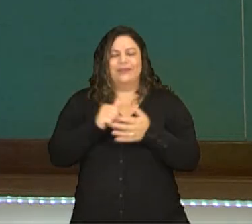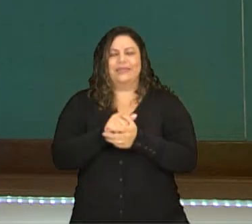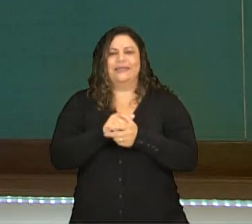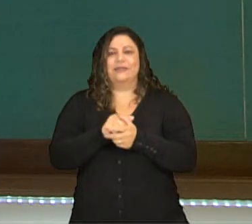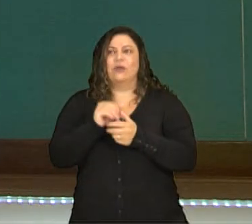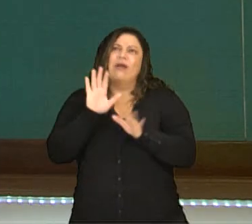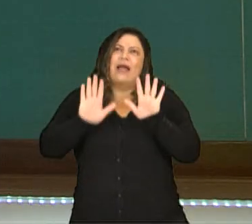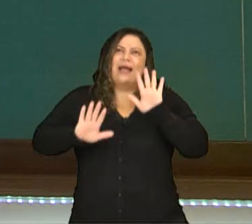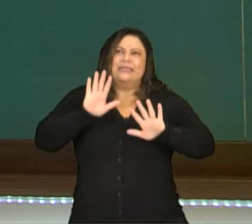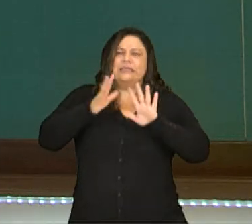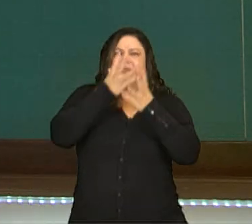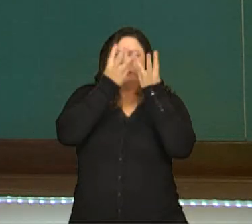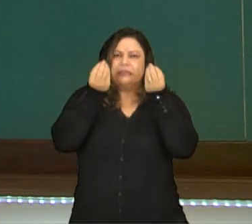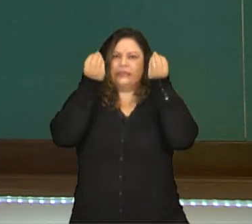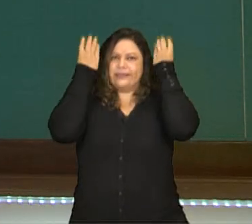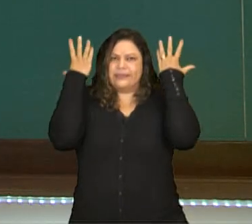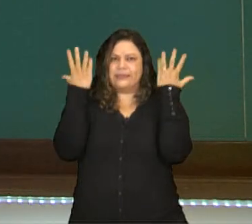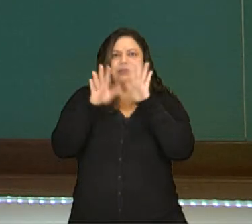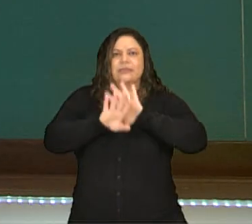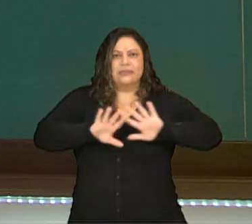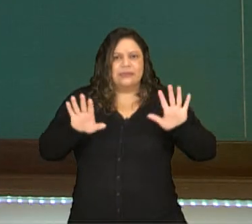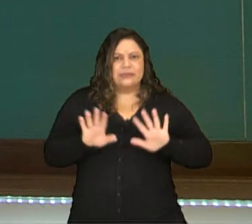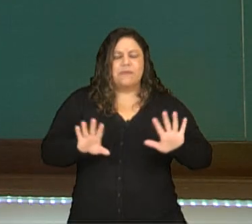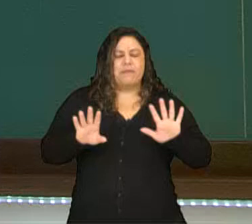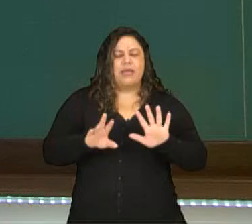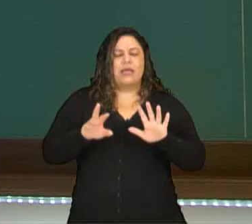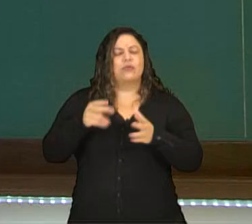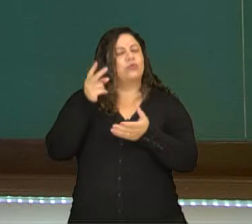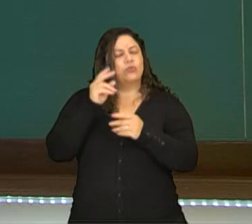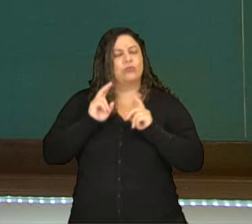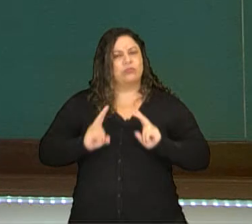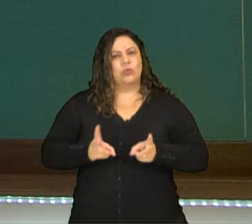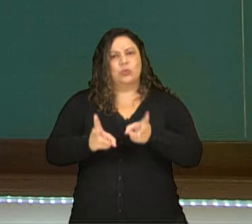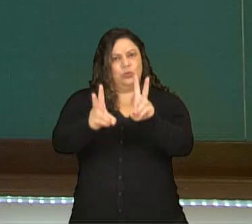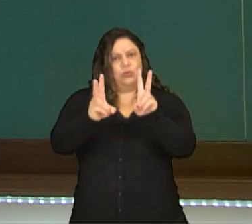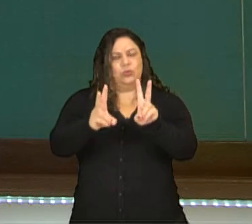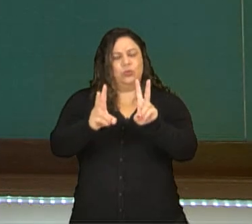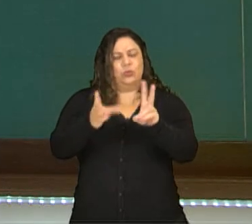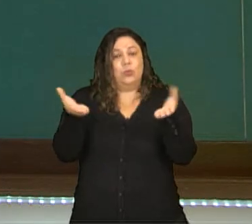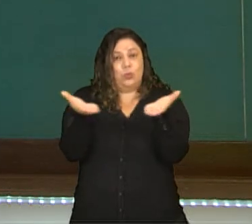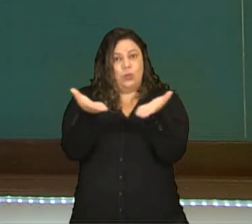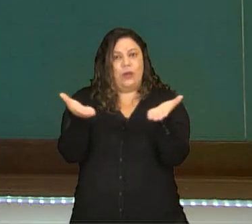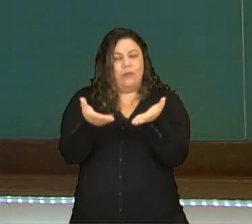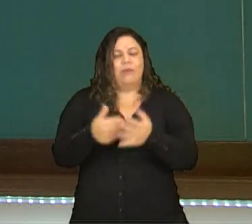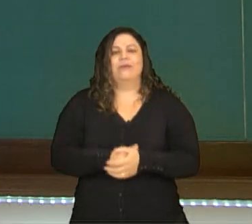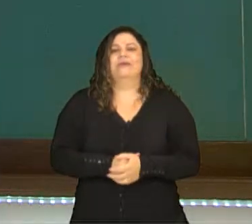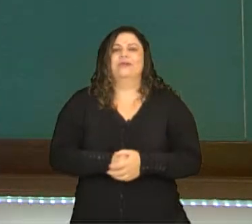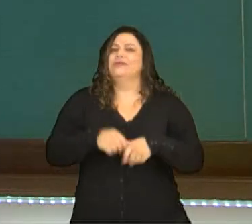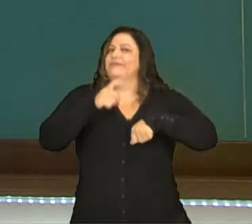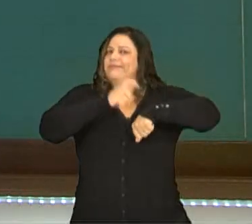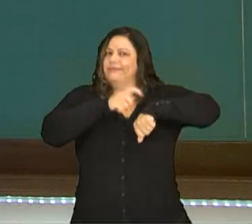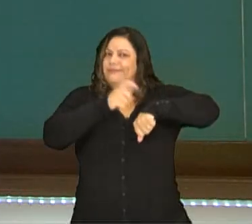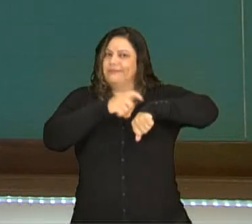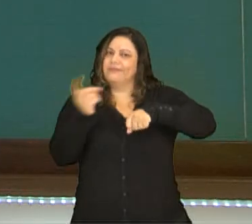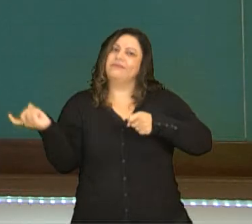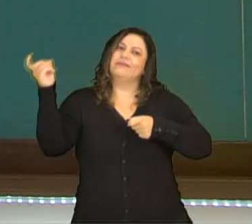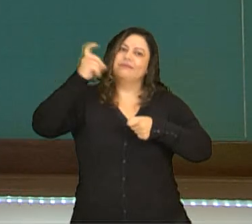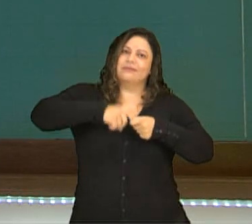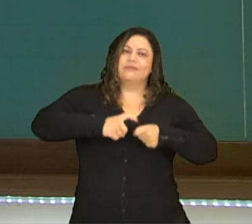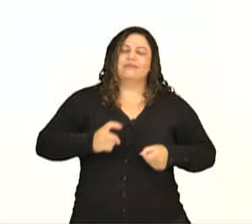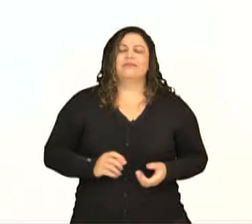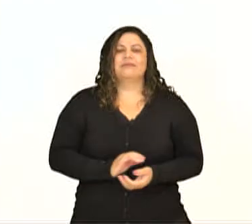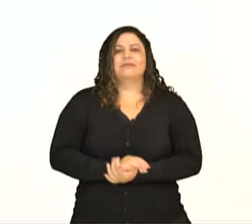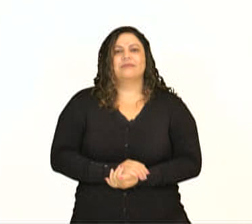o esquecimento, o banimento não existe mais e a rumba pode ser praticada hoje em dia? A prof vai dar um tempinho para vocês e daqui a pouco nós voltamos com